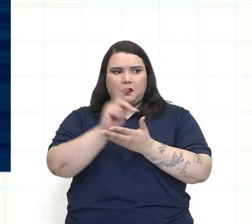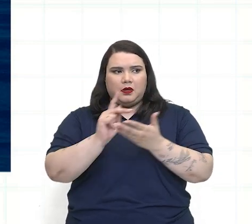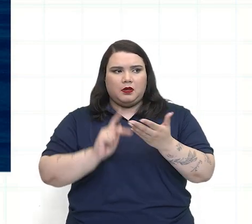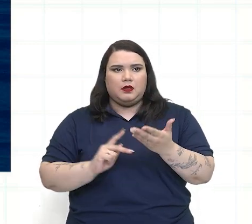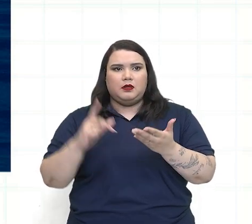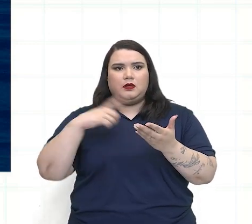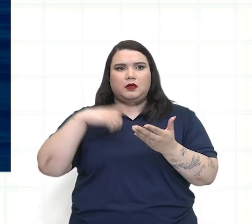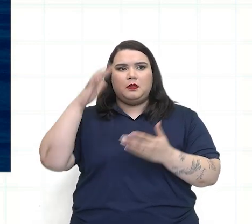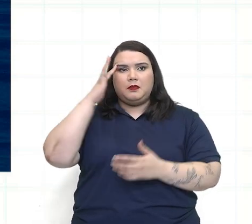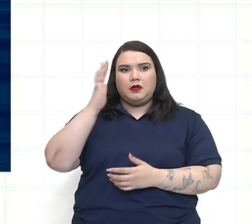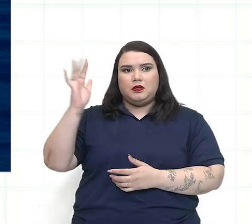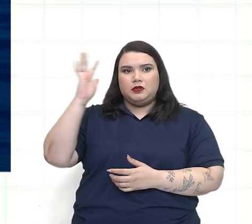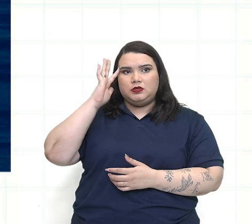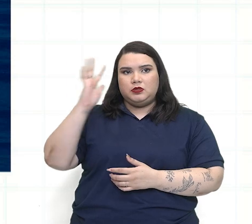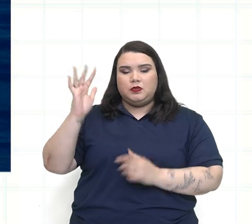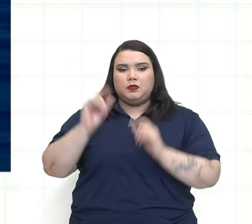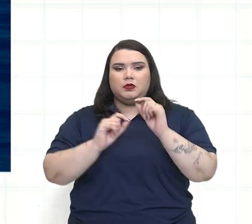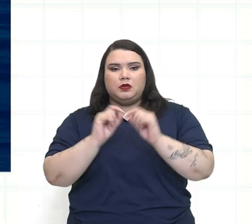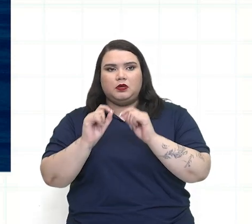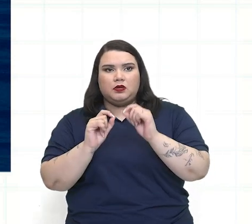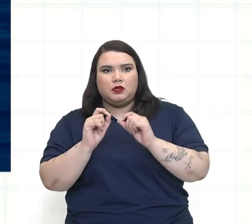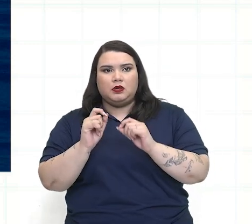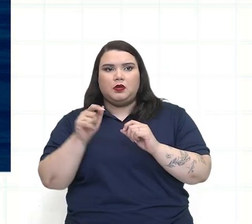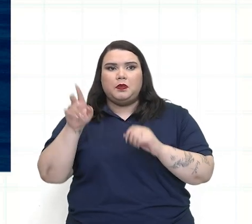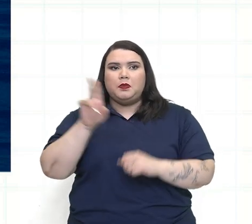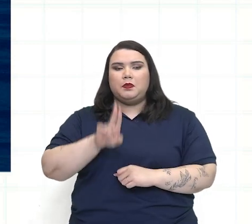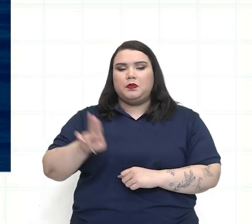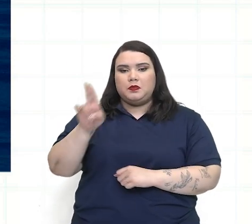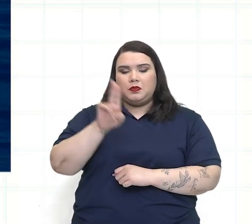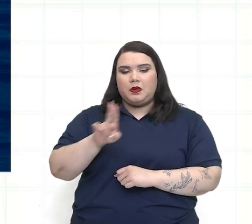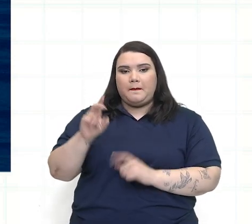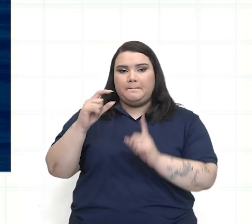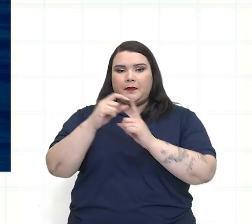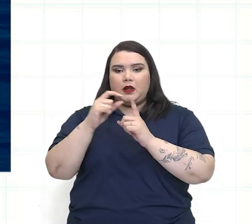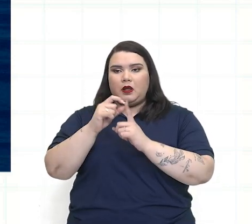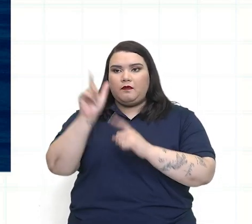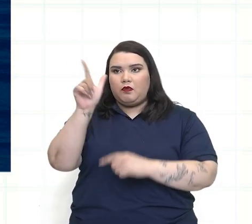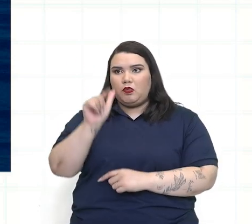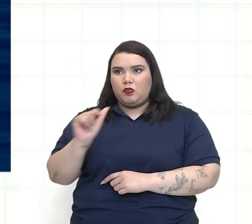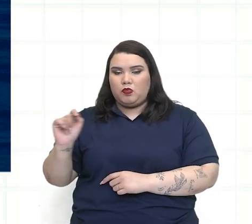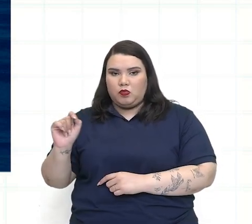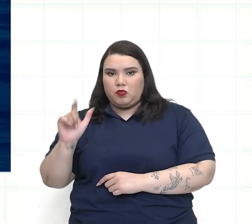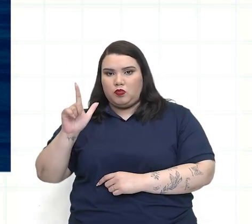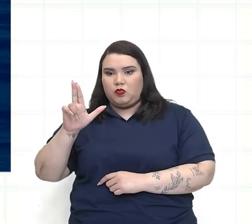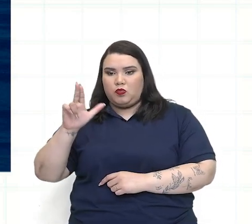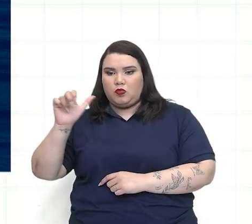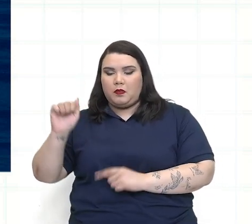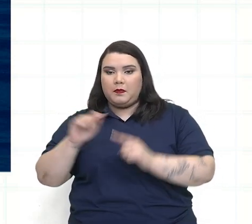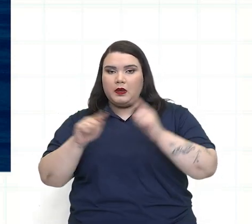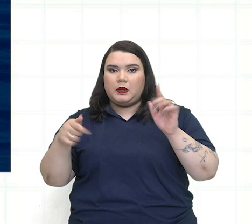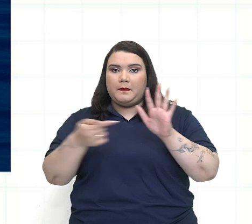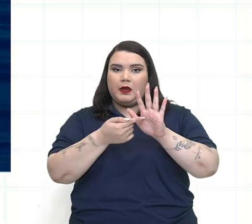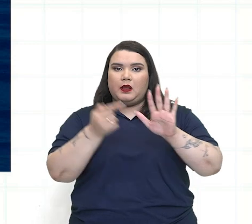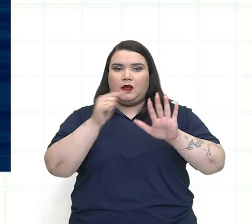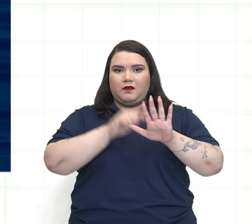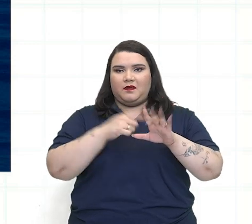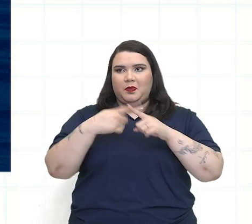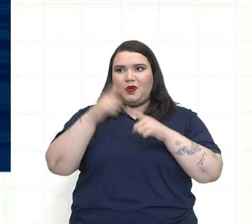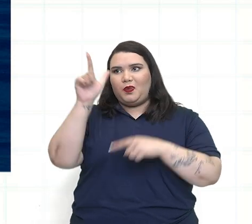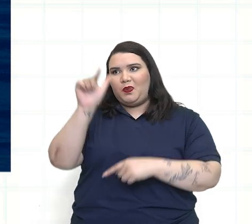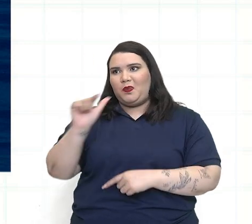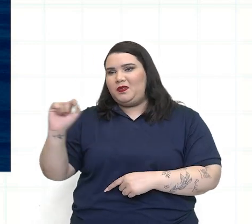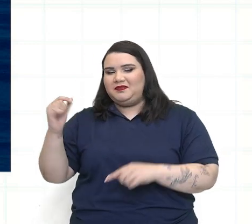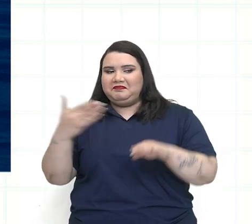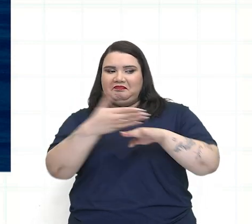começa a imaginar. Imagina que ele está utilizando a palavra lua como uma metáfora, né? Por quê? Porque a lua não vai ao